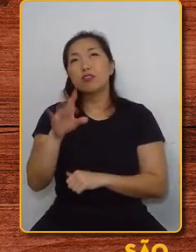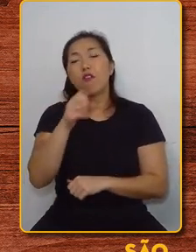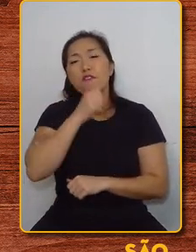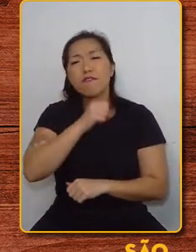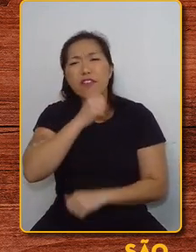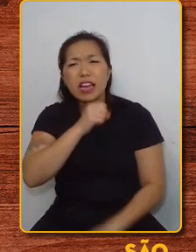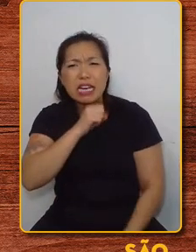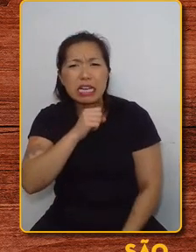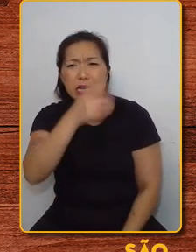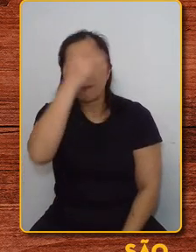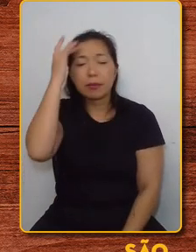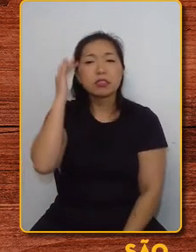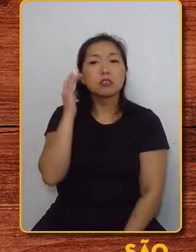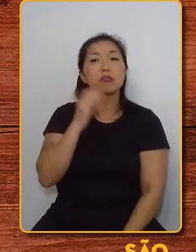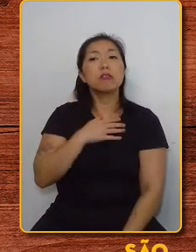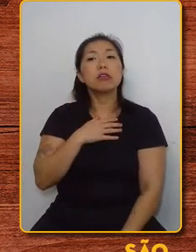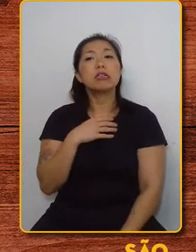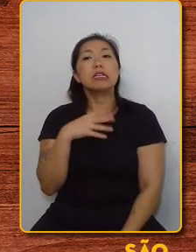resistir.